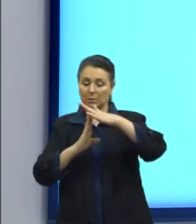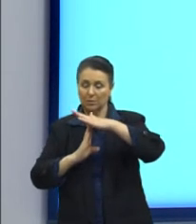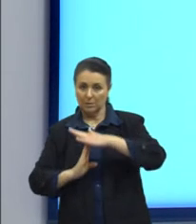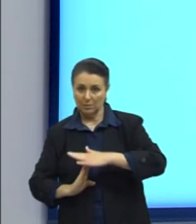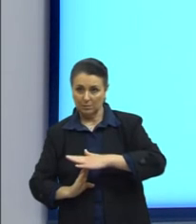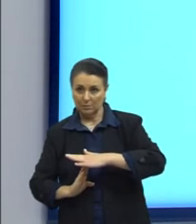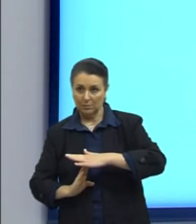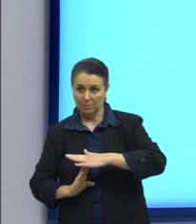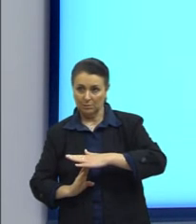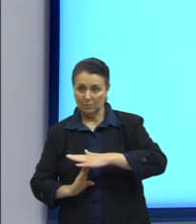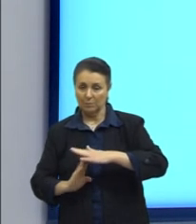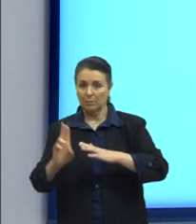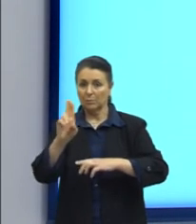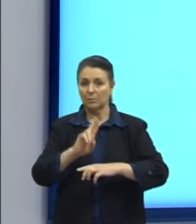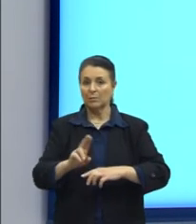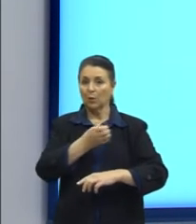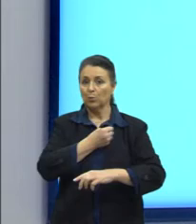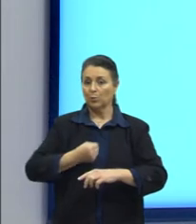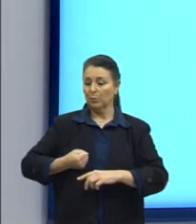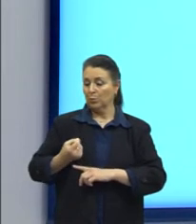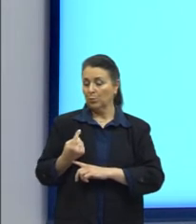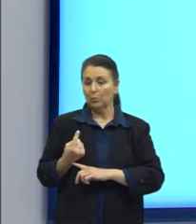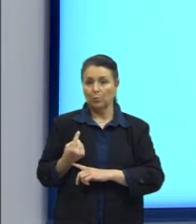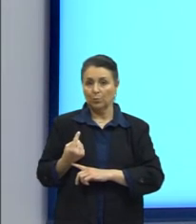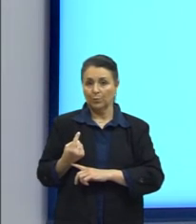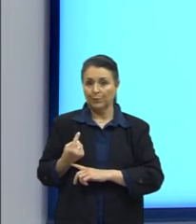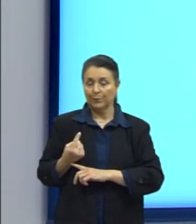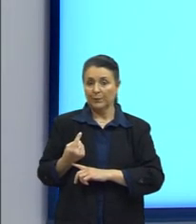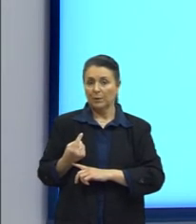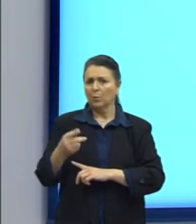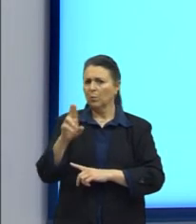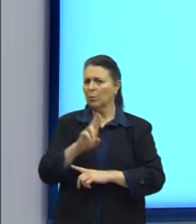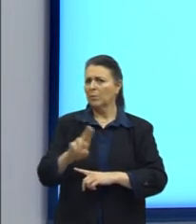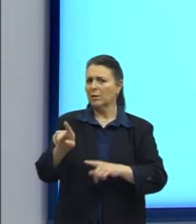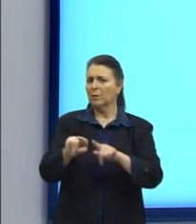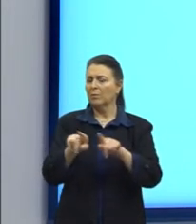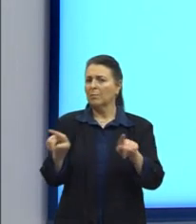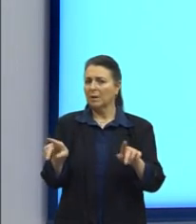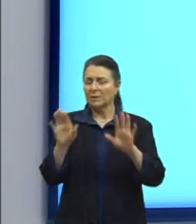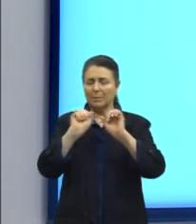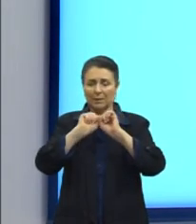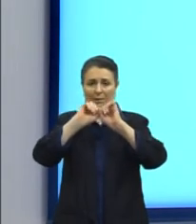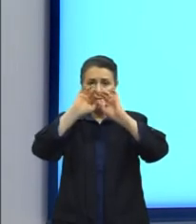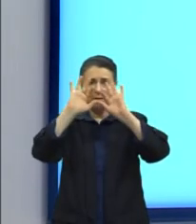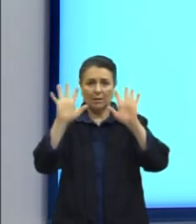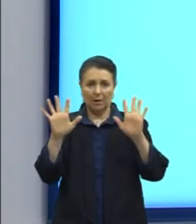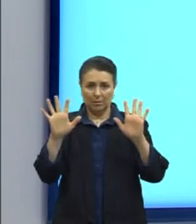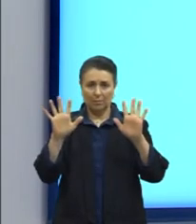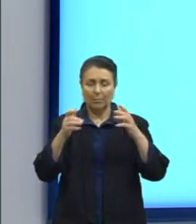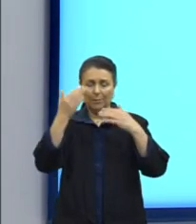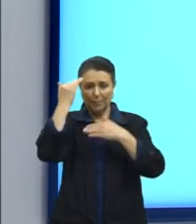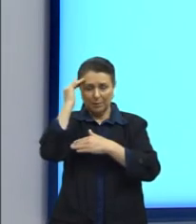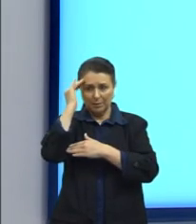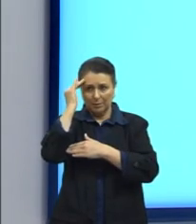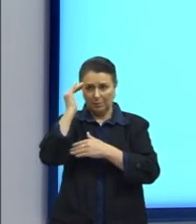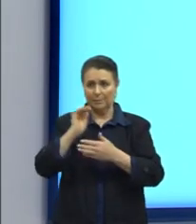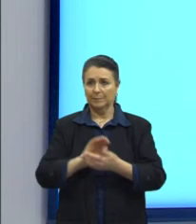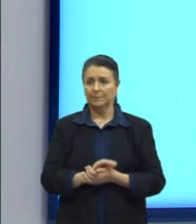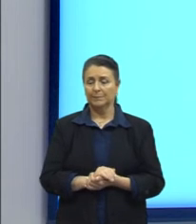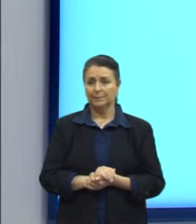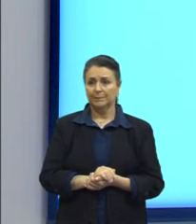eu não quis usar o número um aqui como geralmente é utilizado para ficar mais claro do que que a gente tá falando